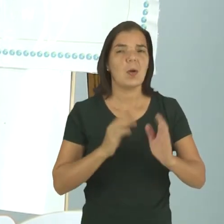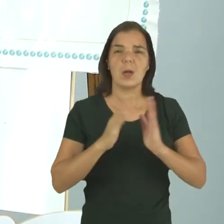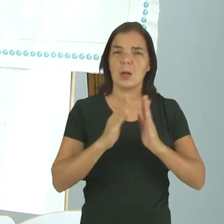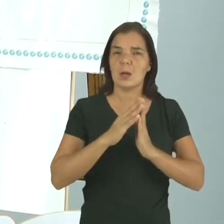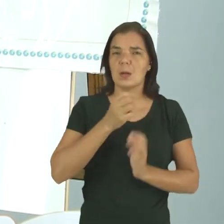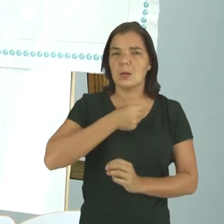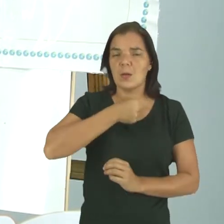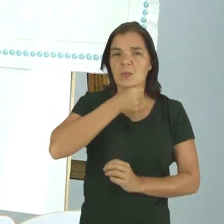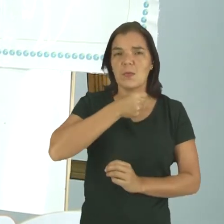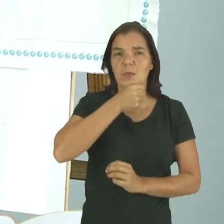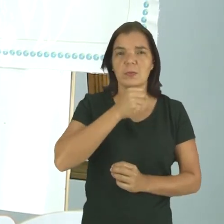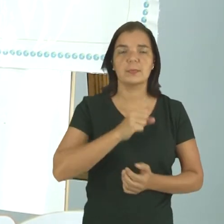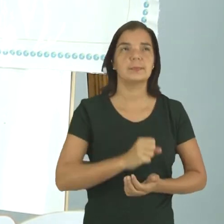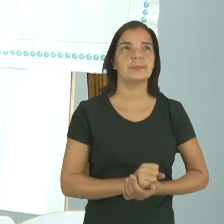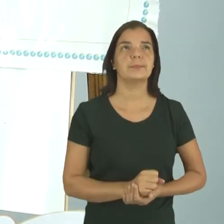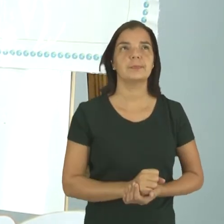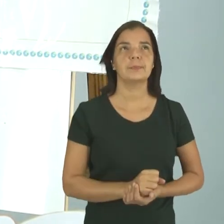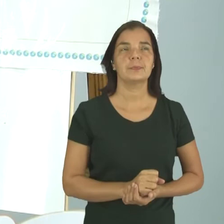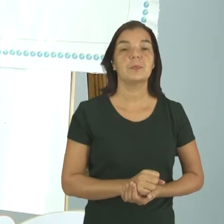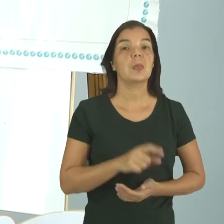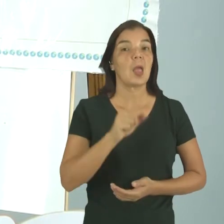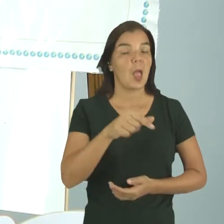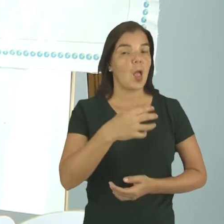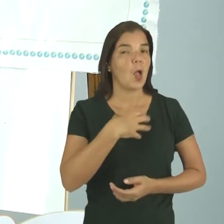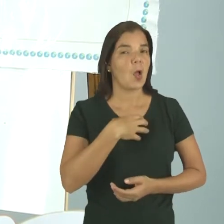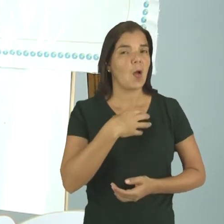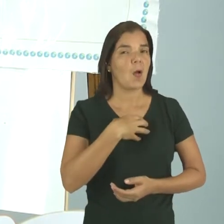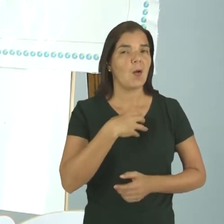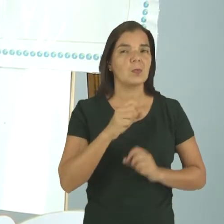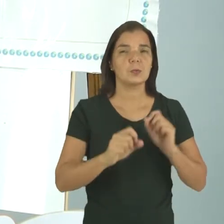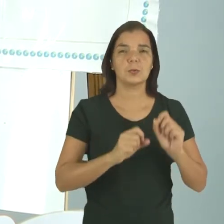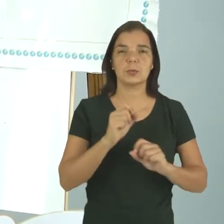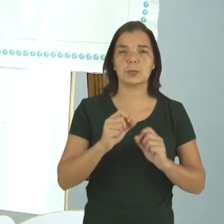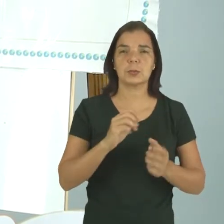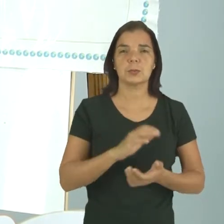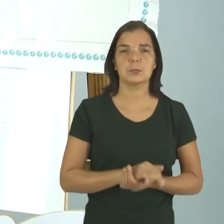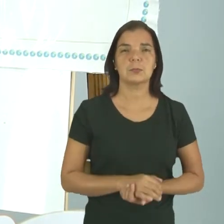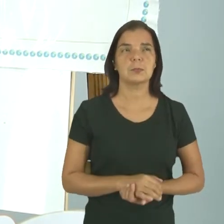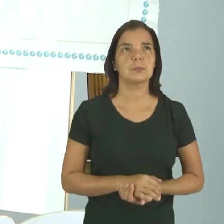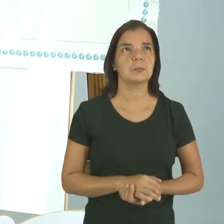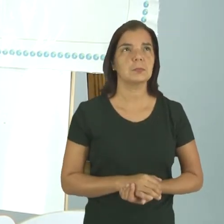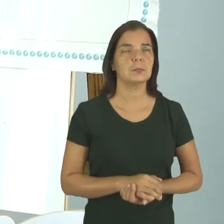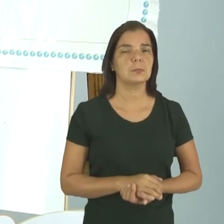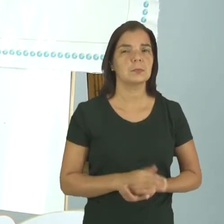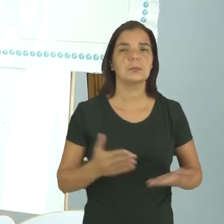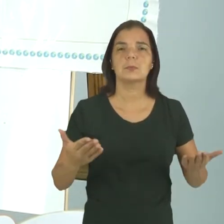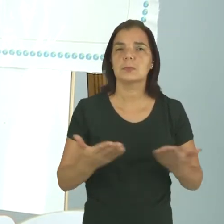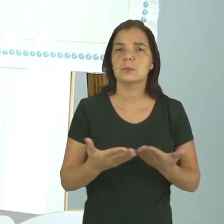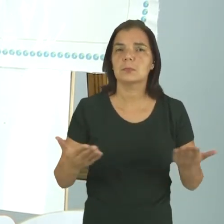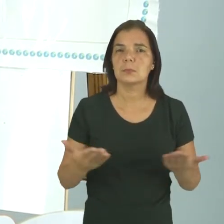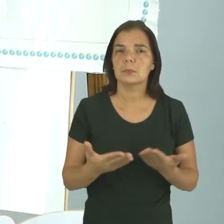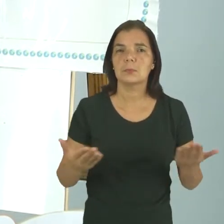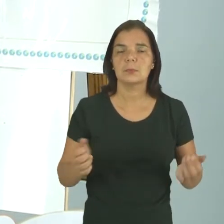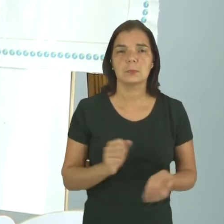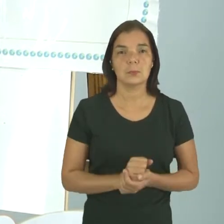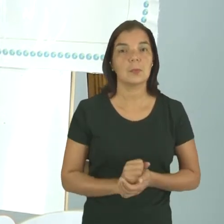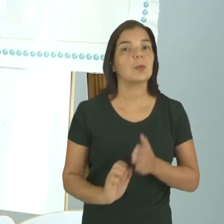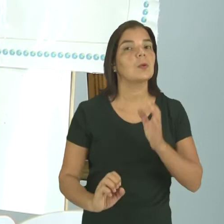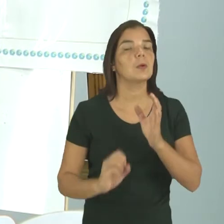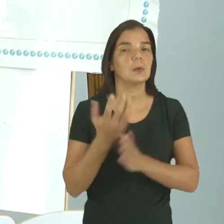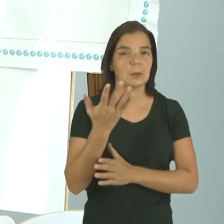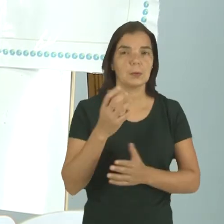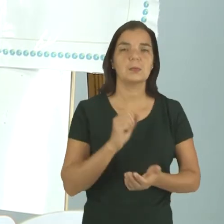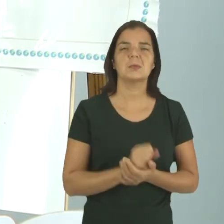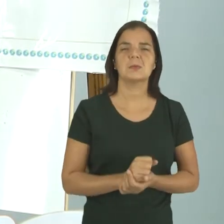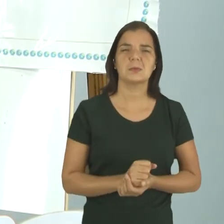casa da vovó. É uma ação de Cauê no presente, que ele está acontecendo,